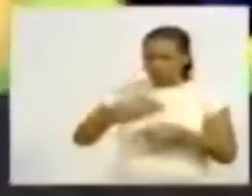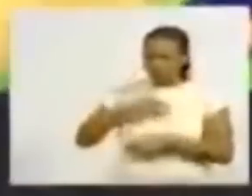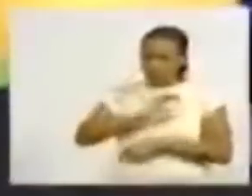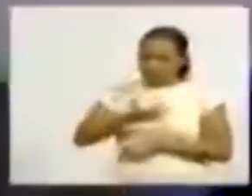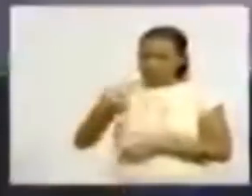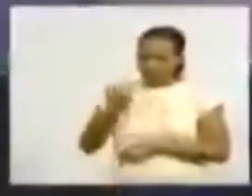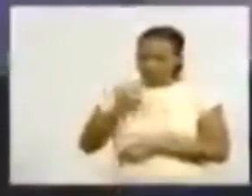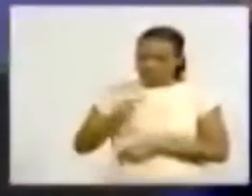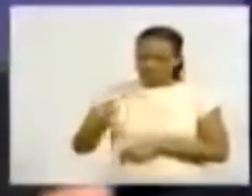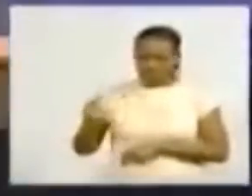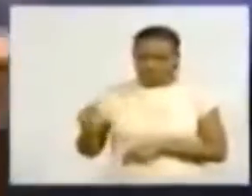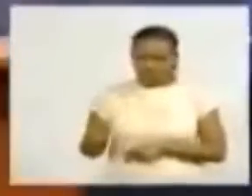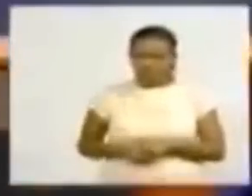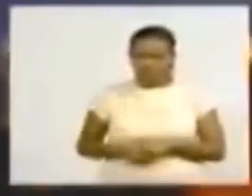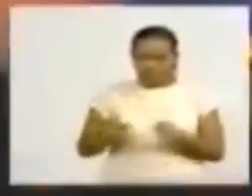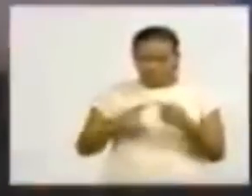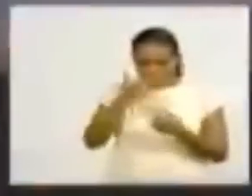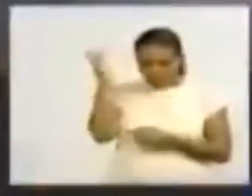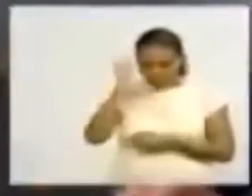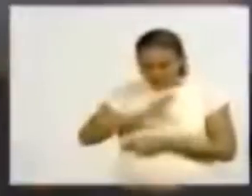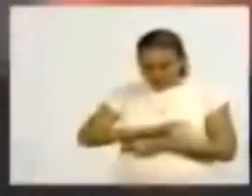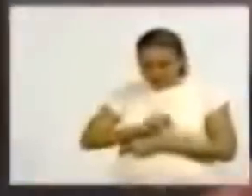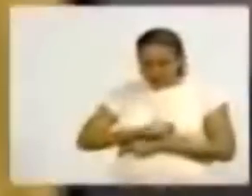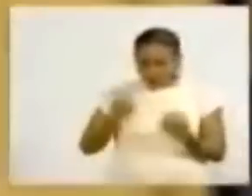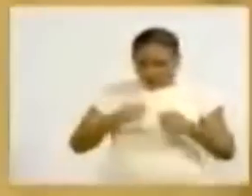Mas quem ama não precisa contar muita coisa.